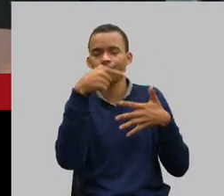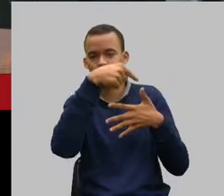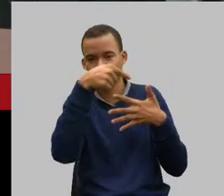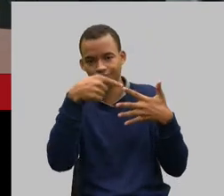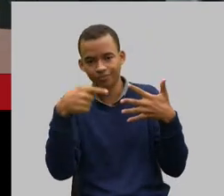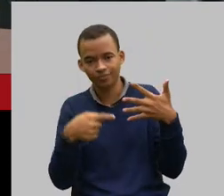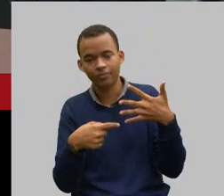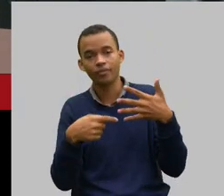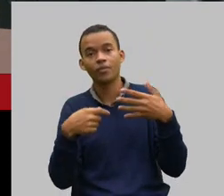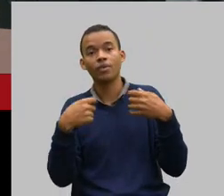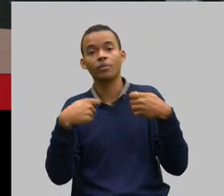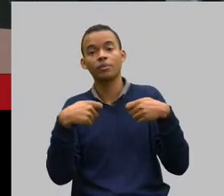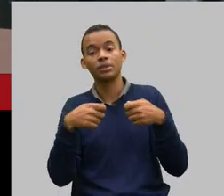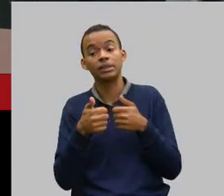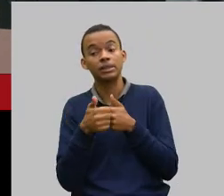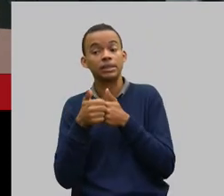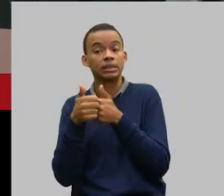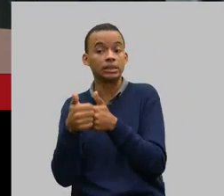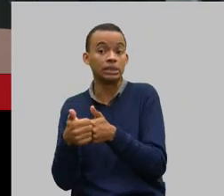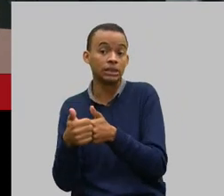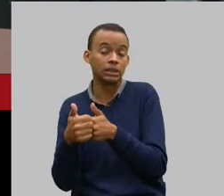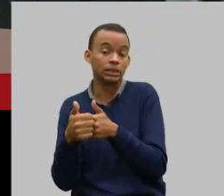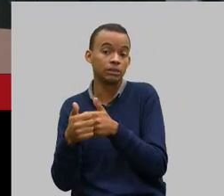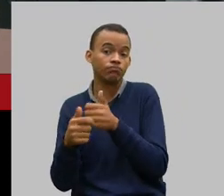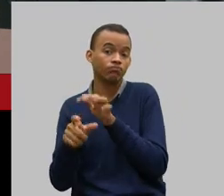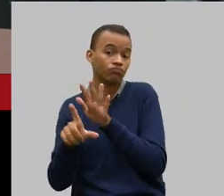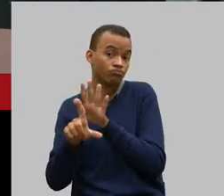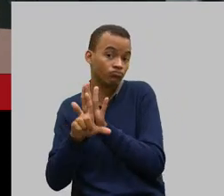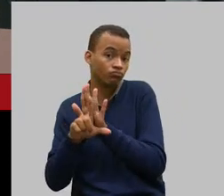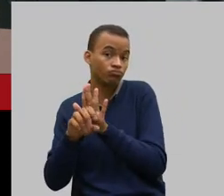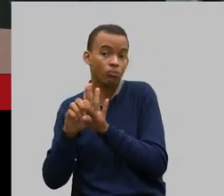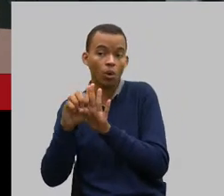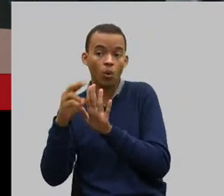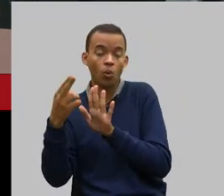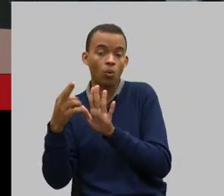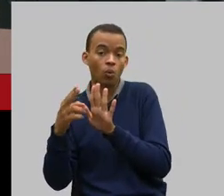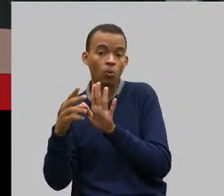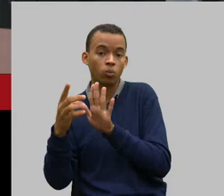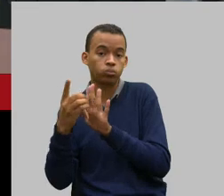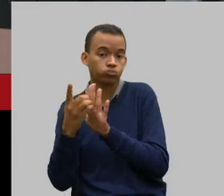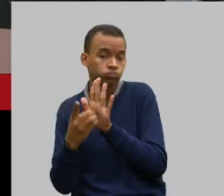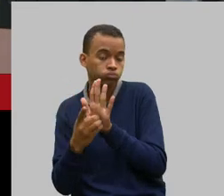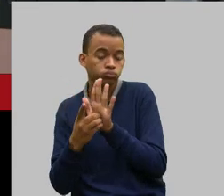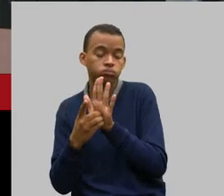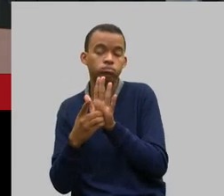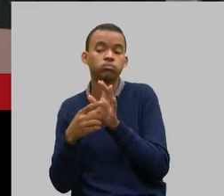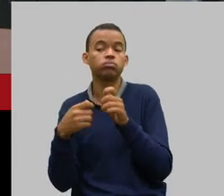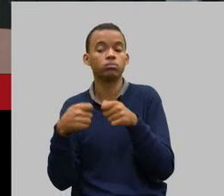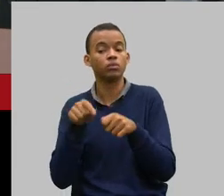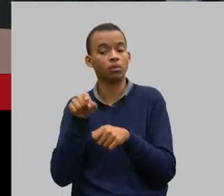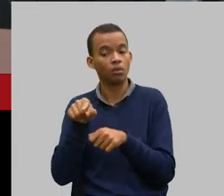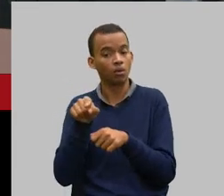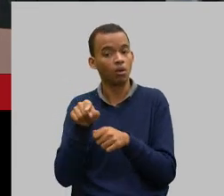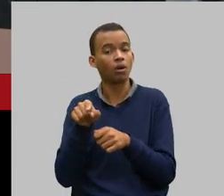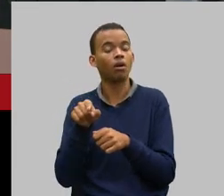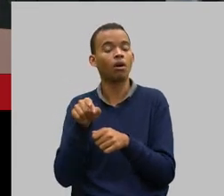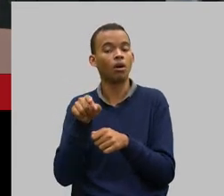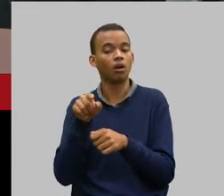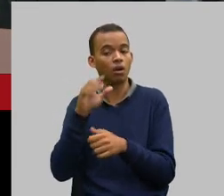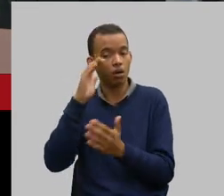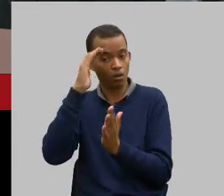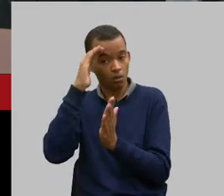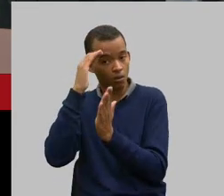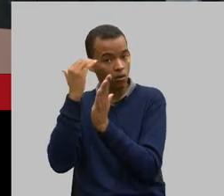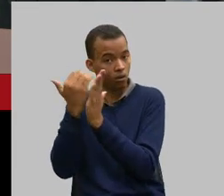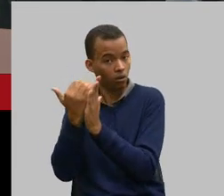baseadas em alguma Norma e se se estão temos que atacar a norma por isso é que tem que ir no compor do